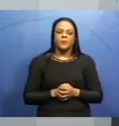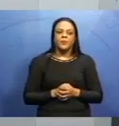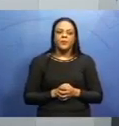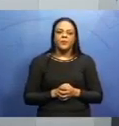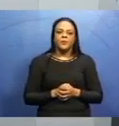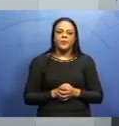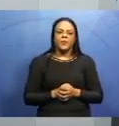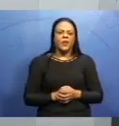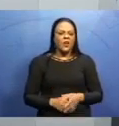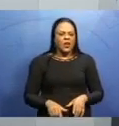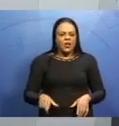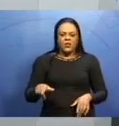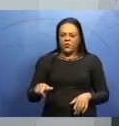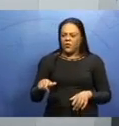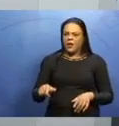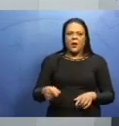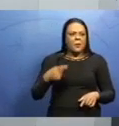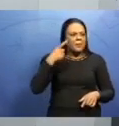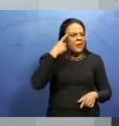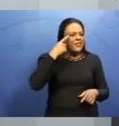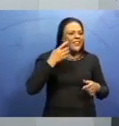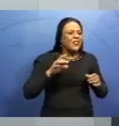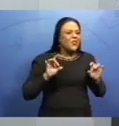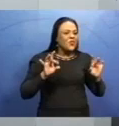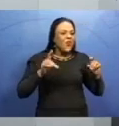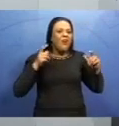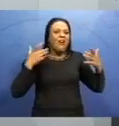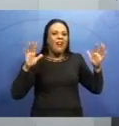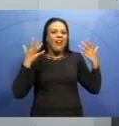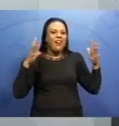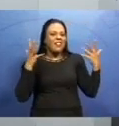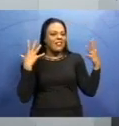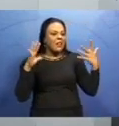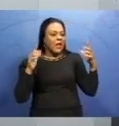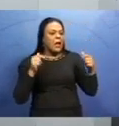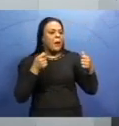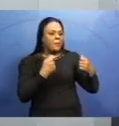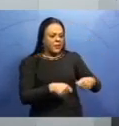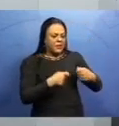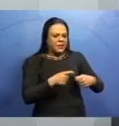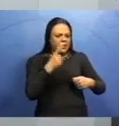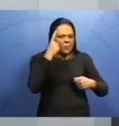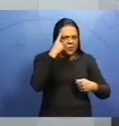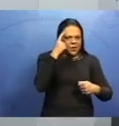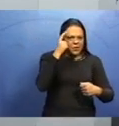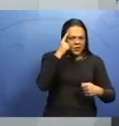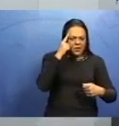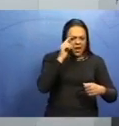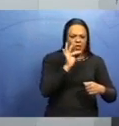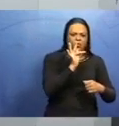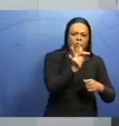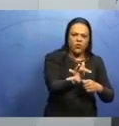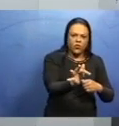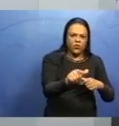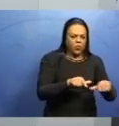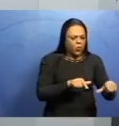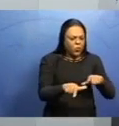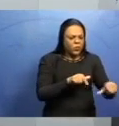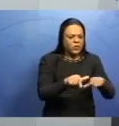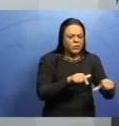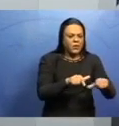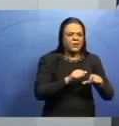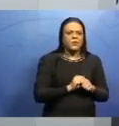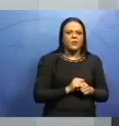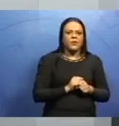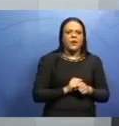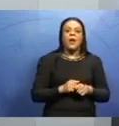Não pense só em divertir-te. Trabalhe e projete o futuro promissor. Né? Nós temos que